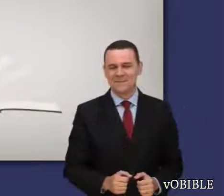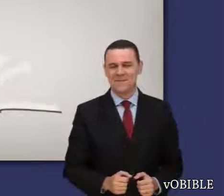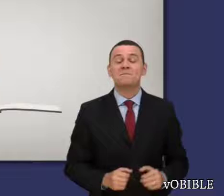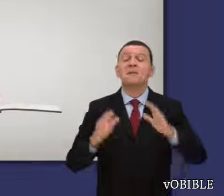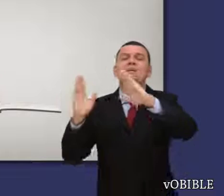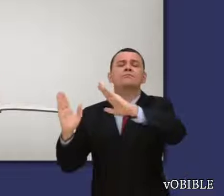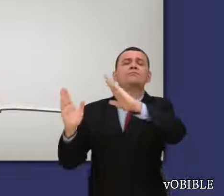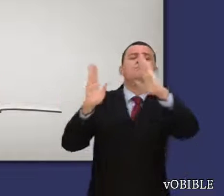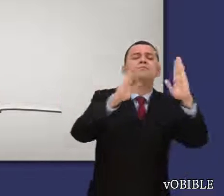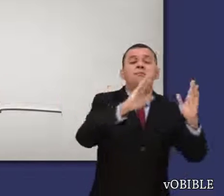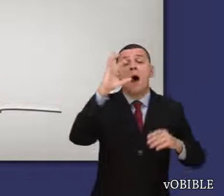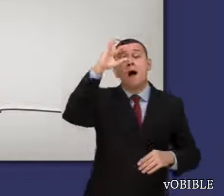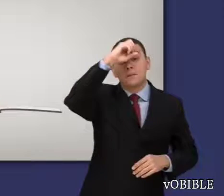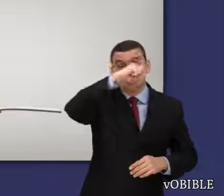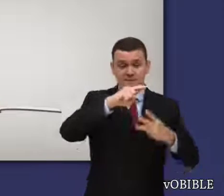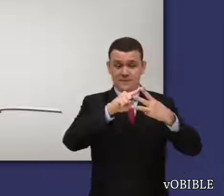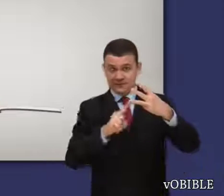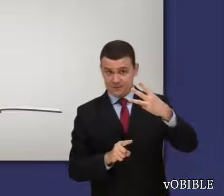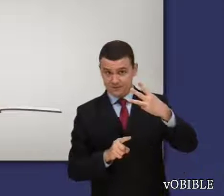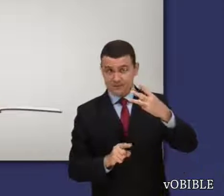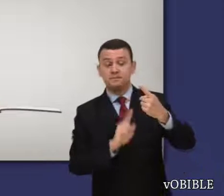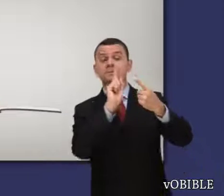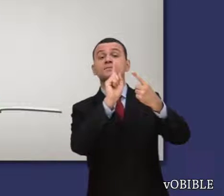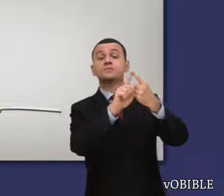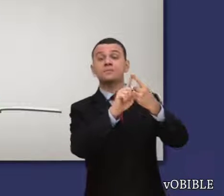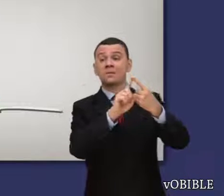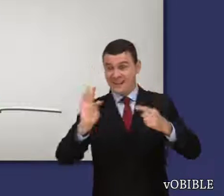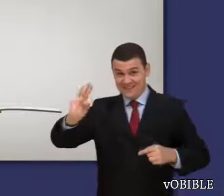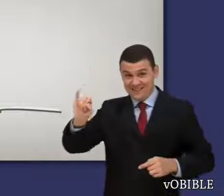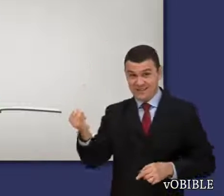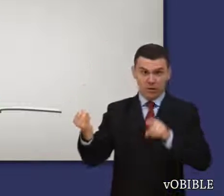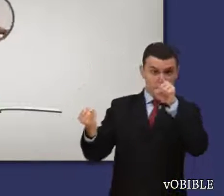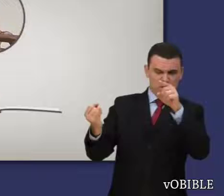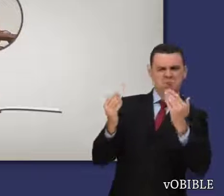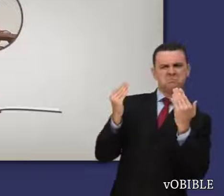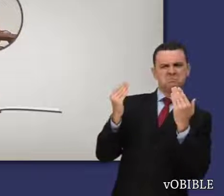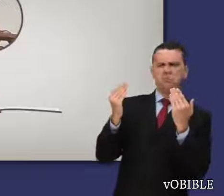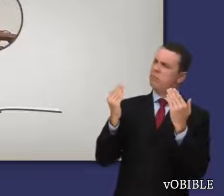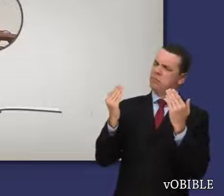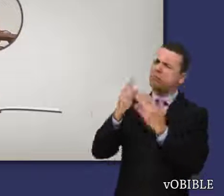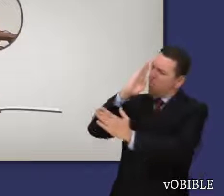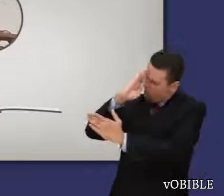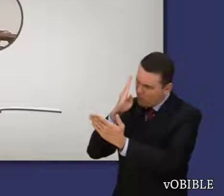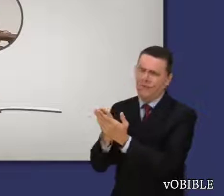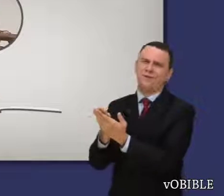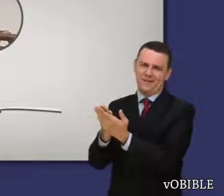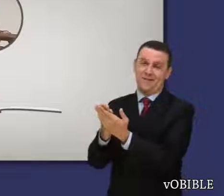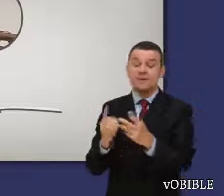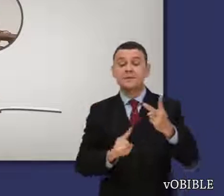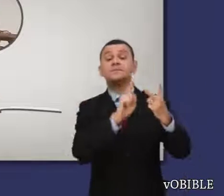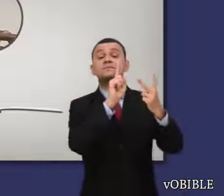Ao ler Filémon, veja como podemos mostrar confiança em nossos irmãos. Como Paulo teve